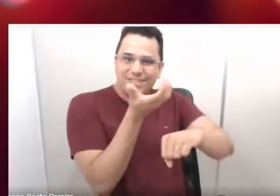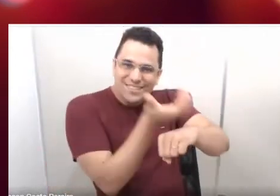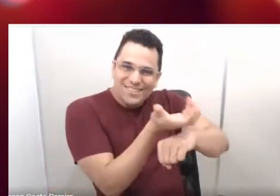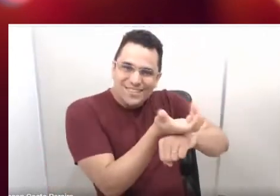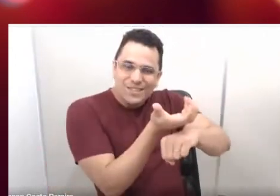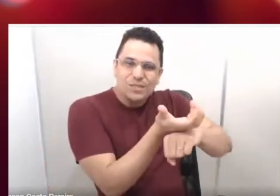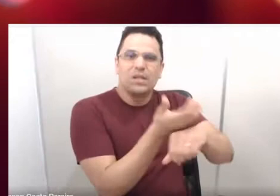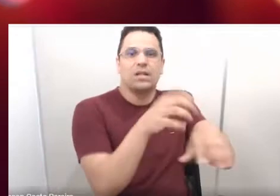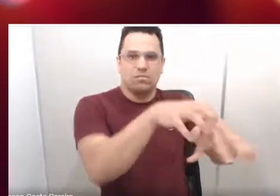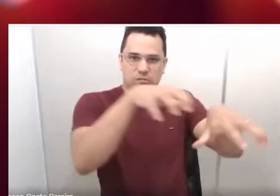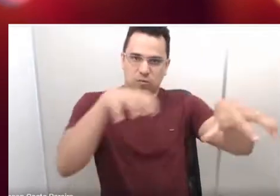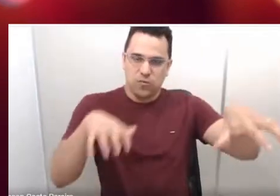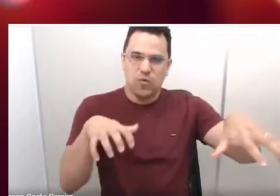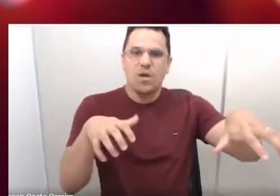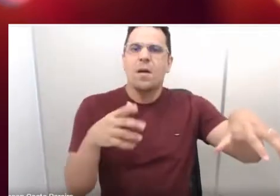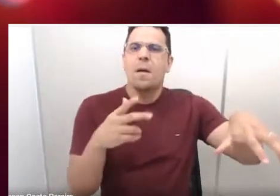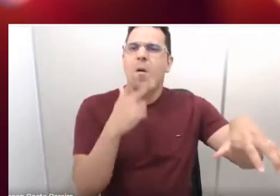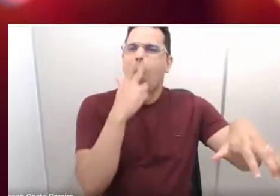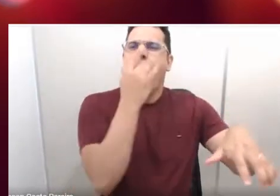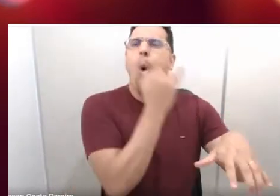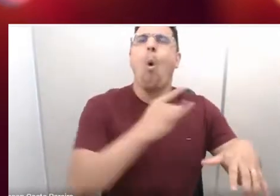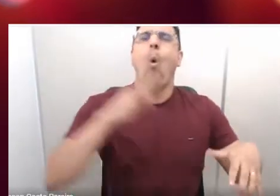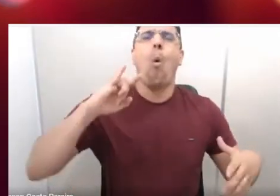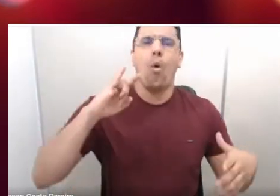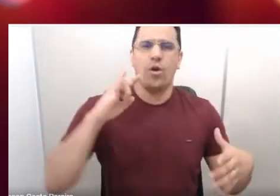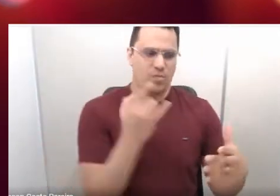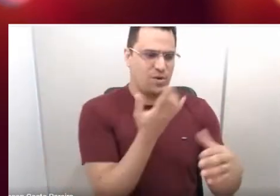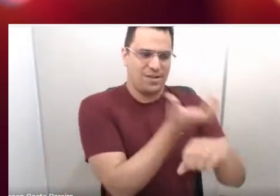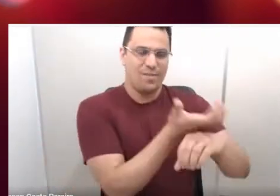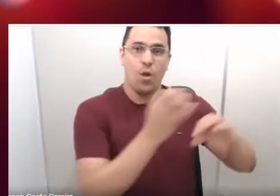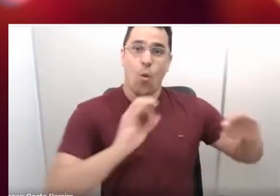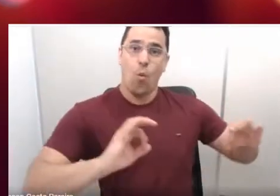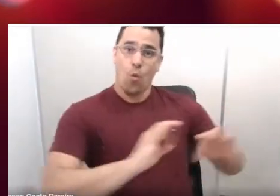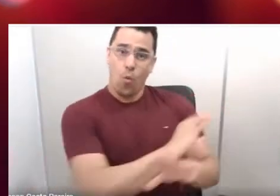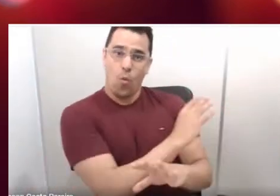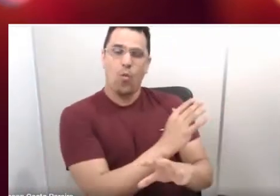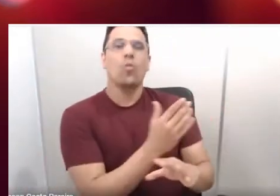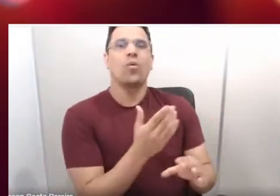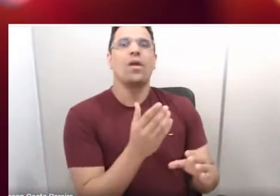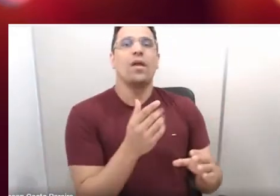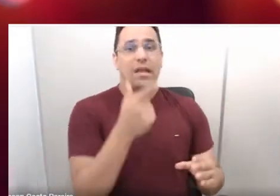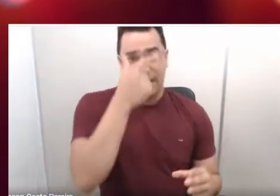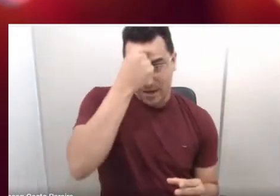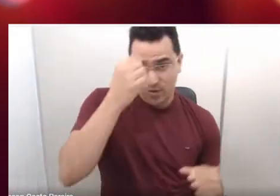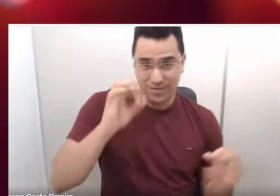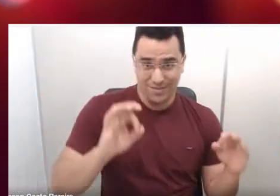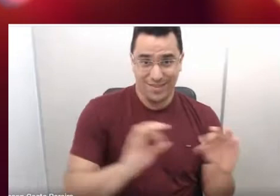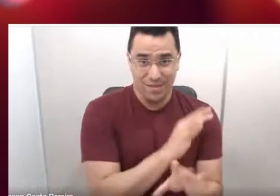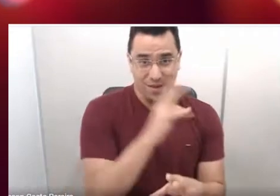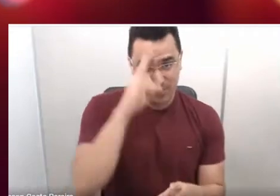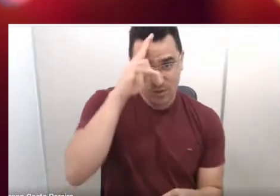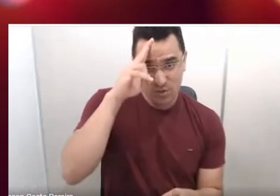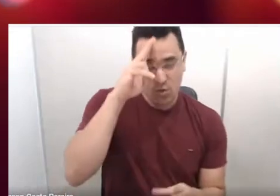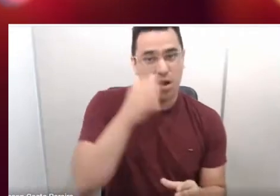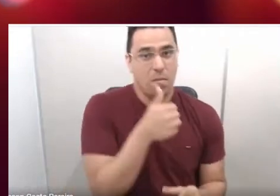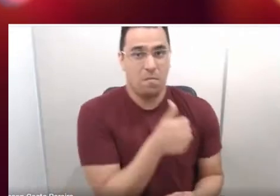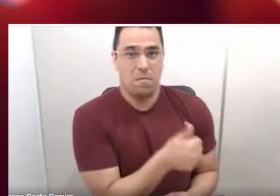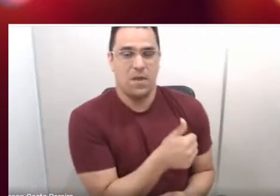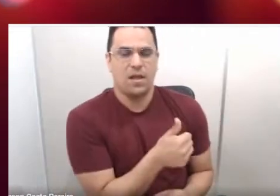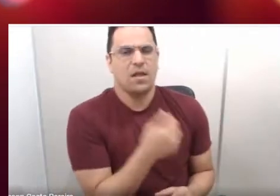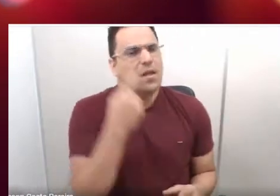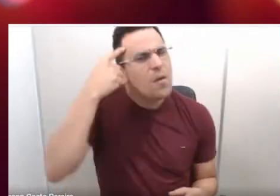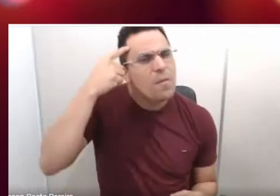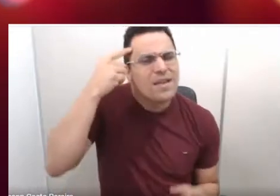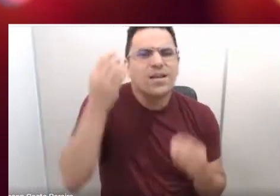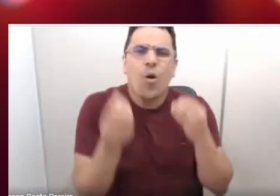que foi a última disciplina que faltava no meu curso para eu concluir. E assim, eu acho que quando a gente fala de dinâmica de estudo